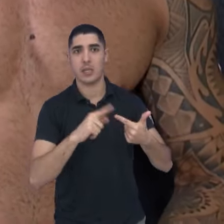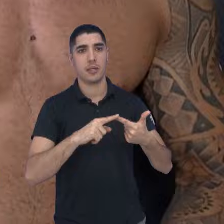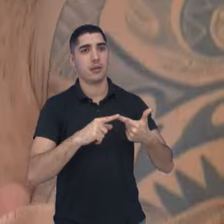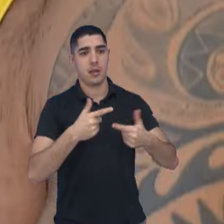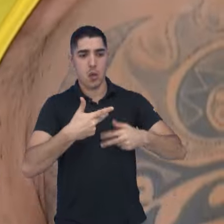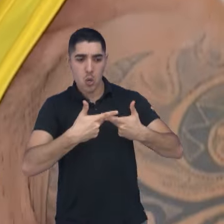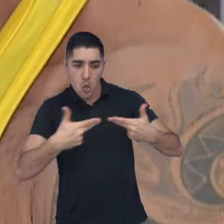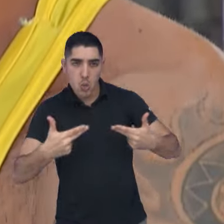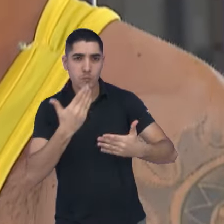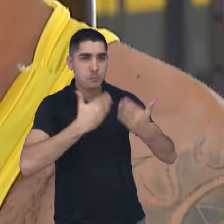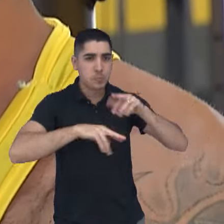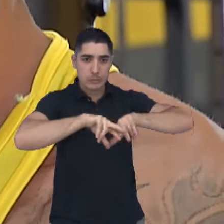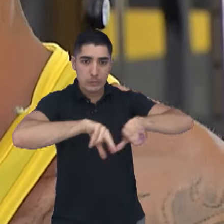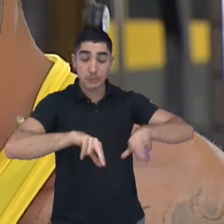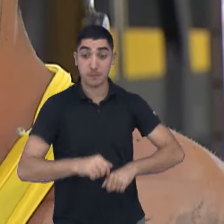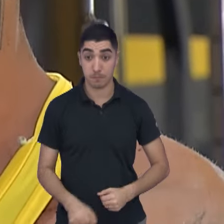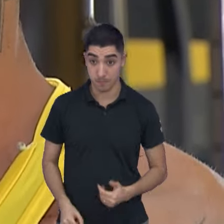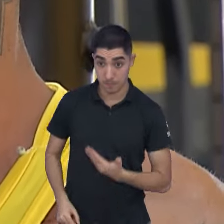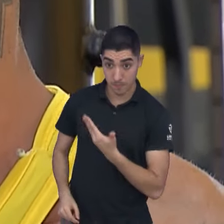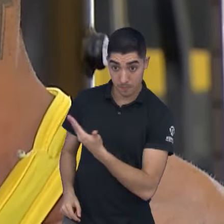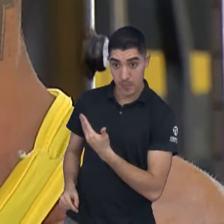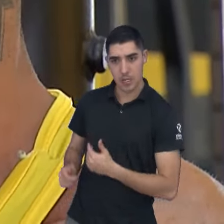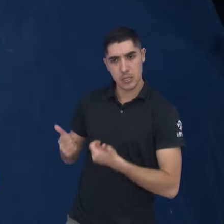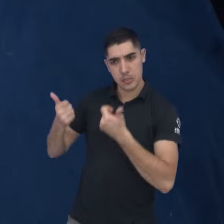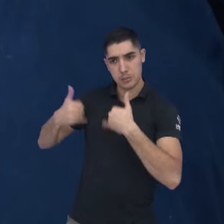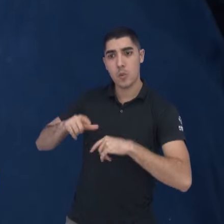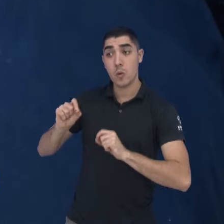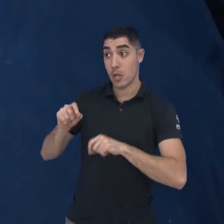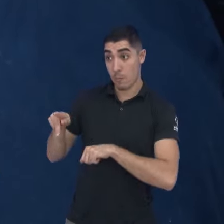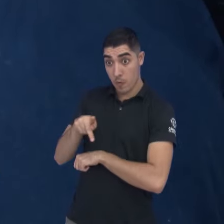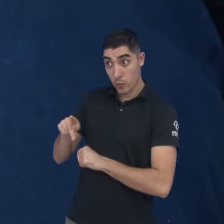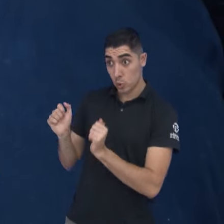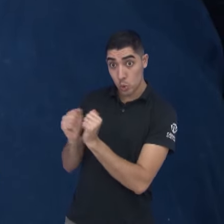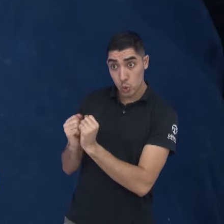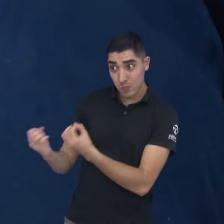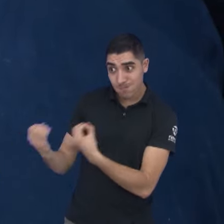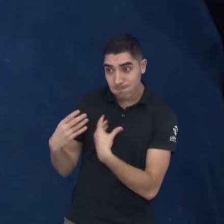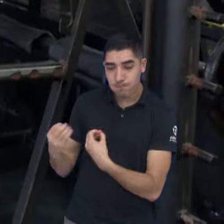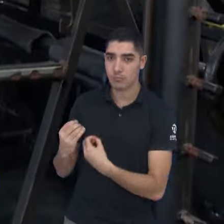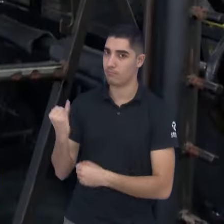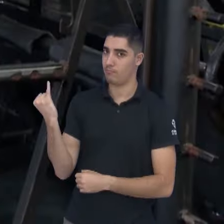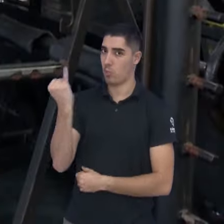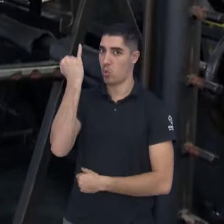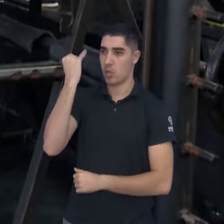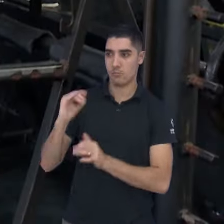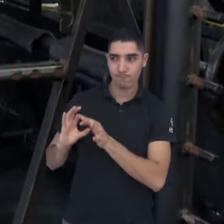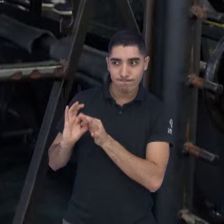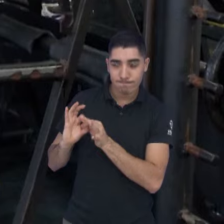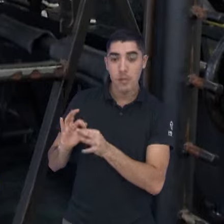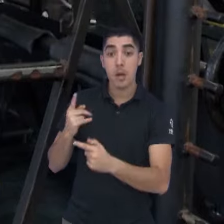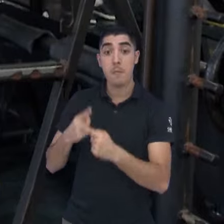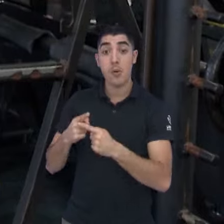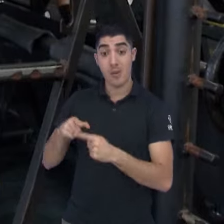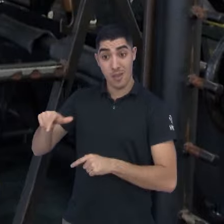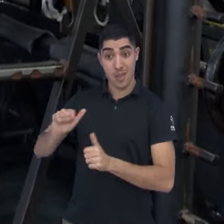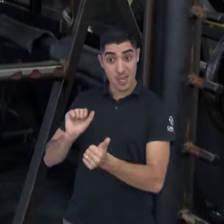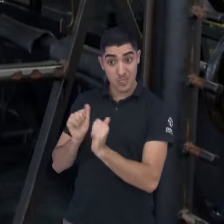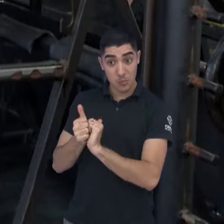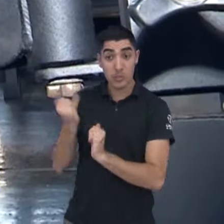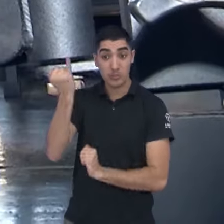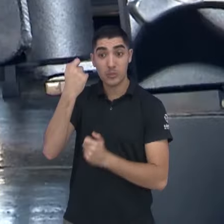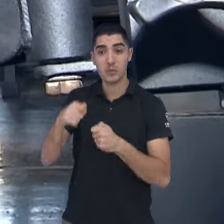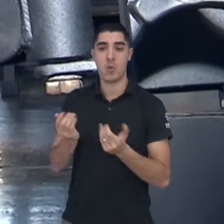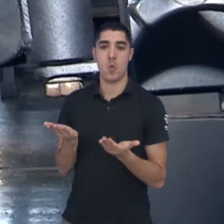máximo o treino. Para o fisiculturista, o auxílio de um treinador é sempre muito importante, por ser um esporte marcado pelo